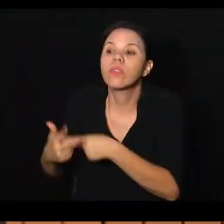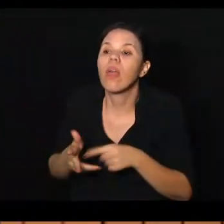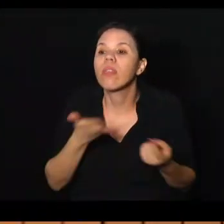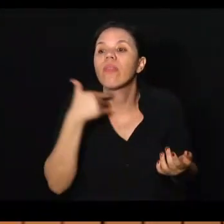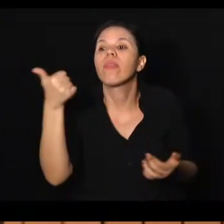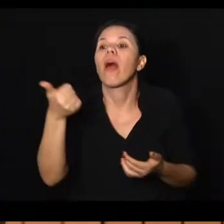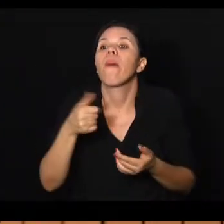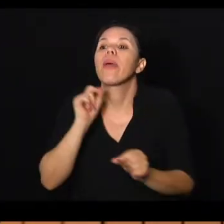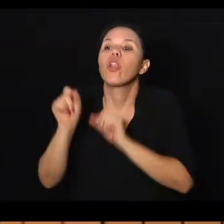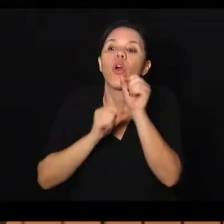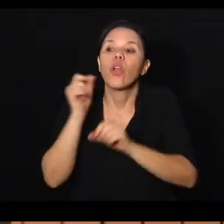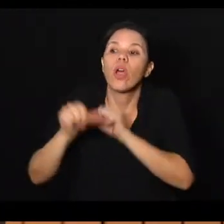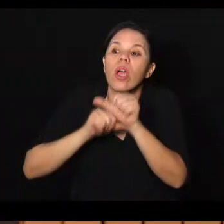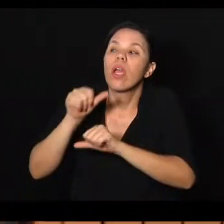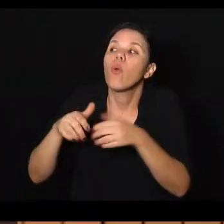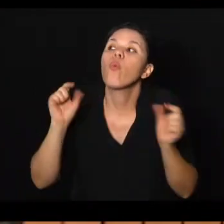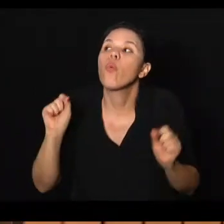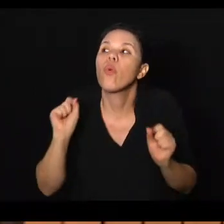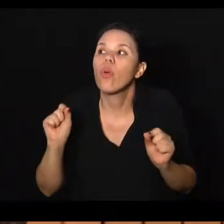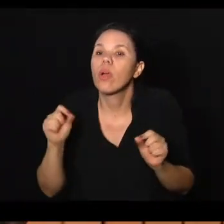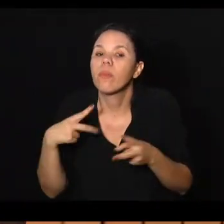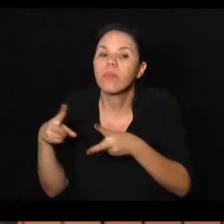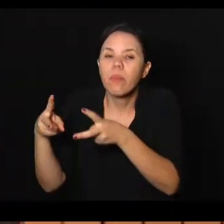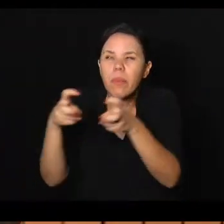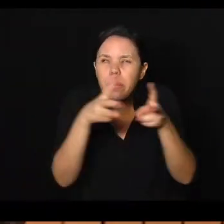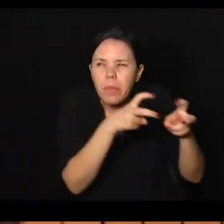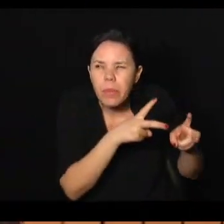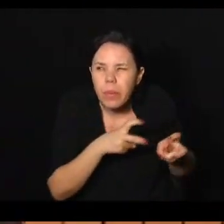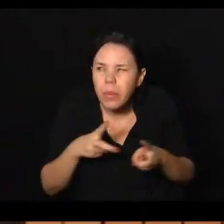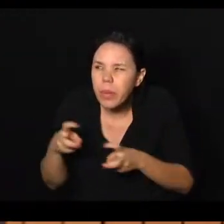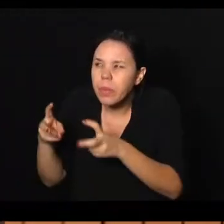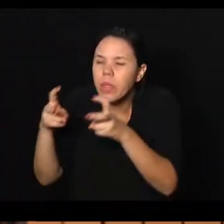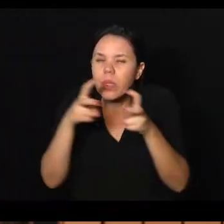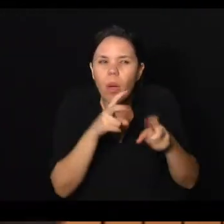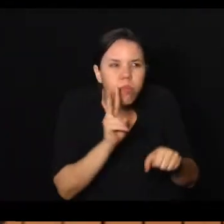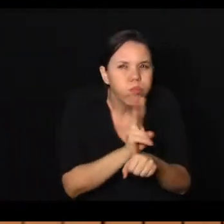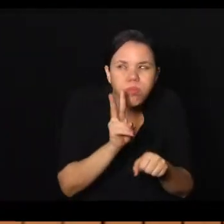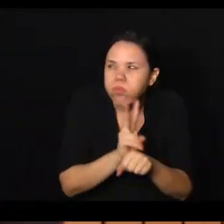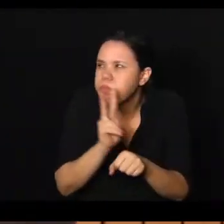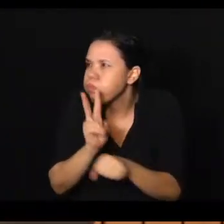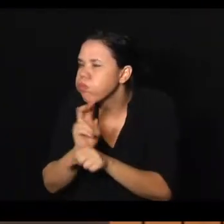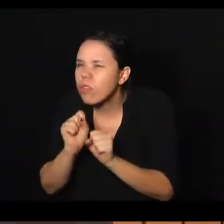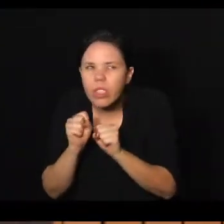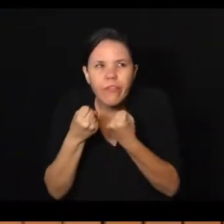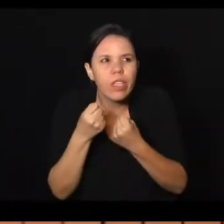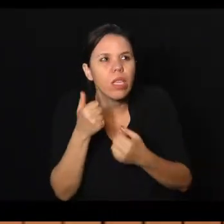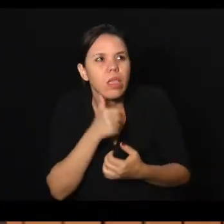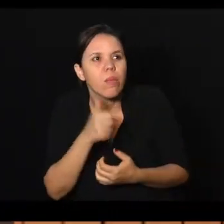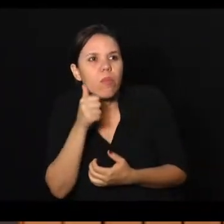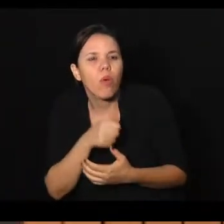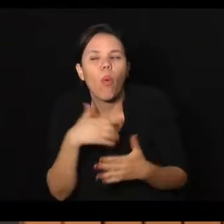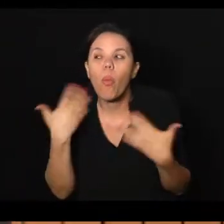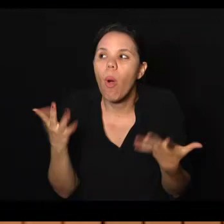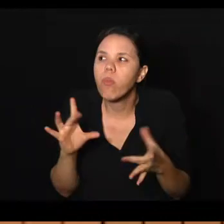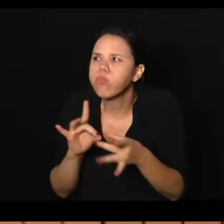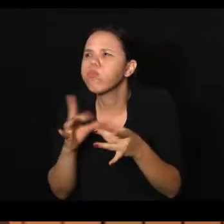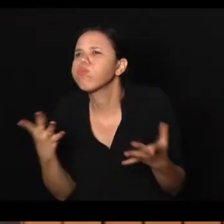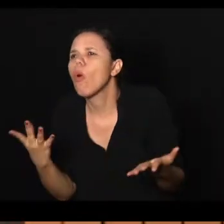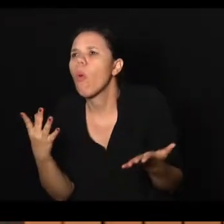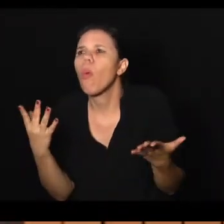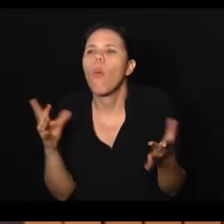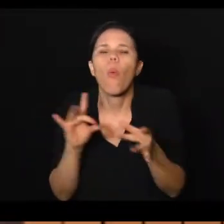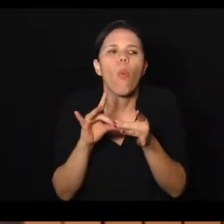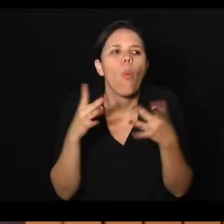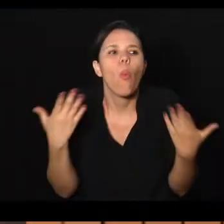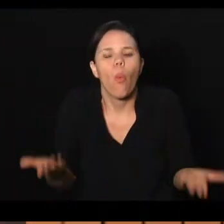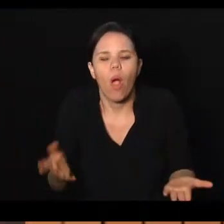Nós precisamos observar a rede de proteção à mulher no Brasil. Qual é o elo dessa rede? Qual é o elo dessa corrente